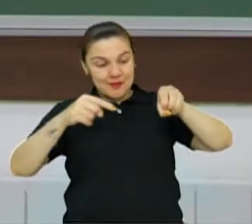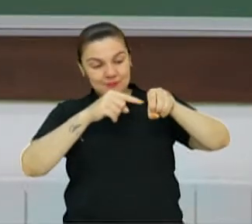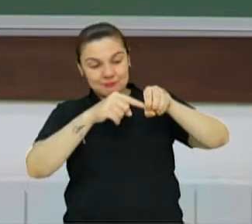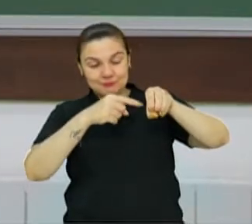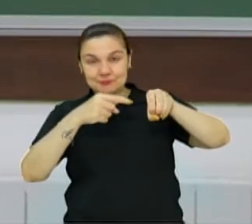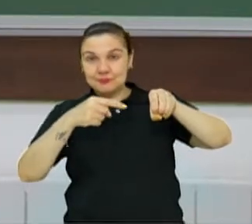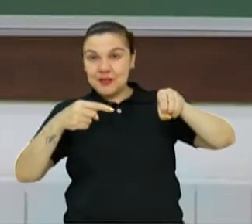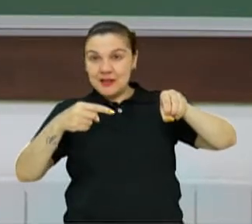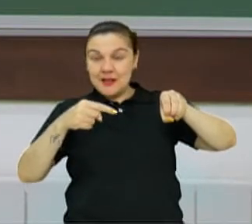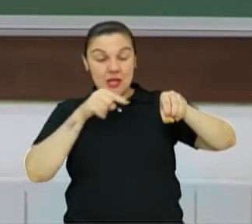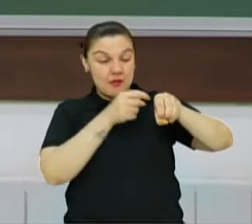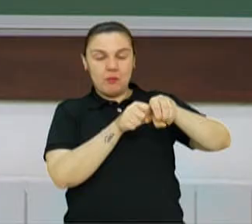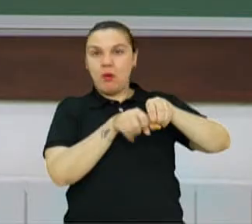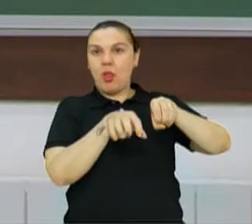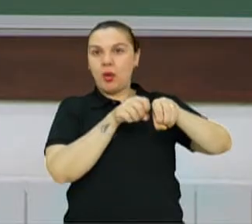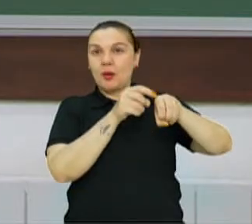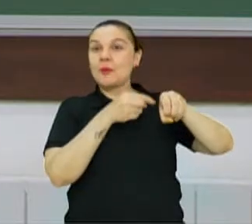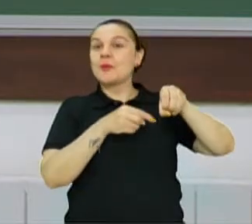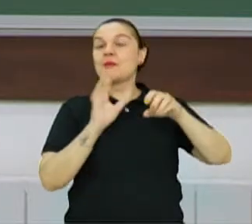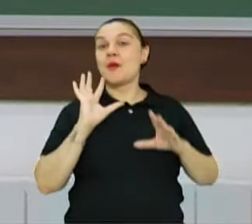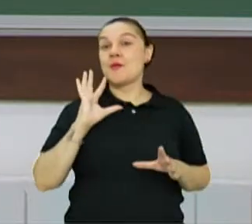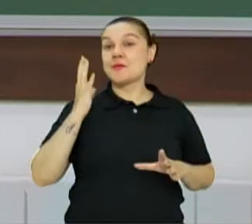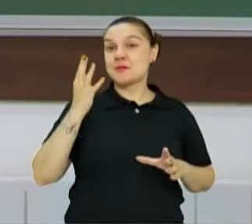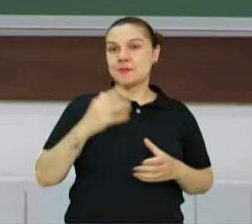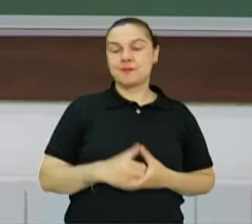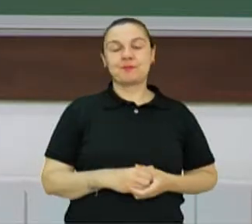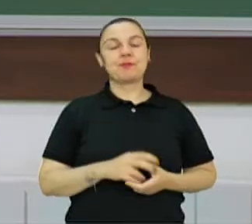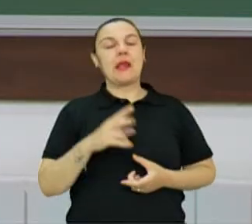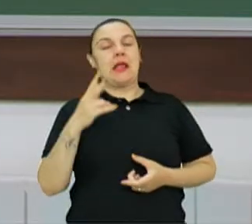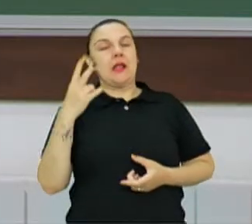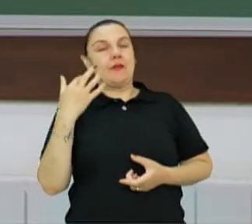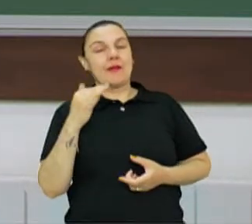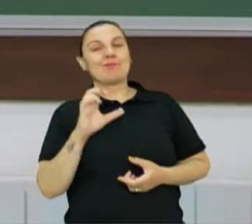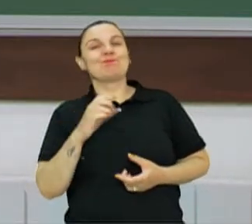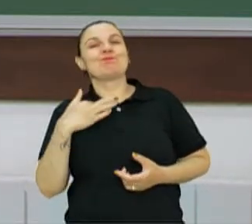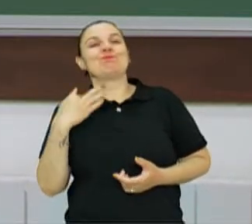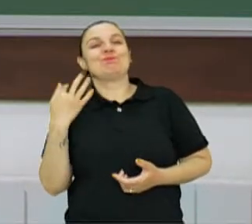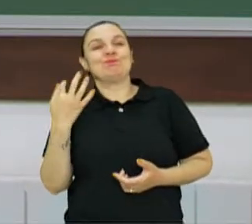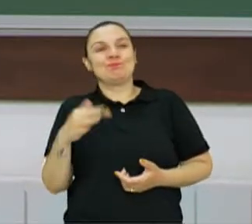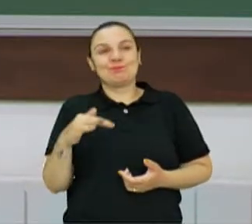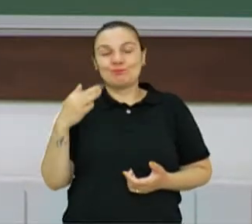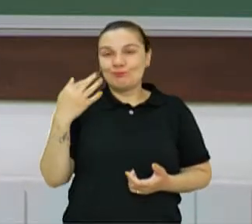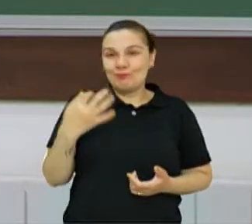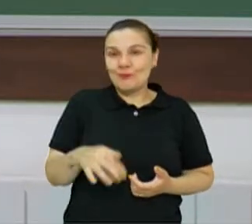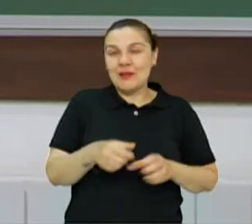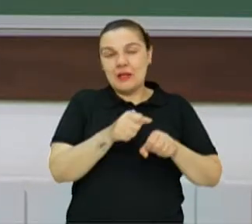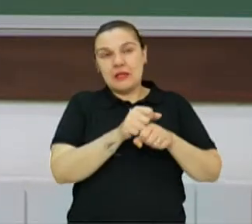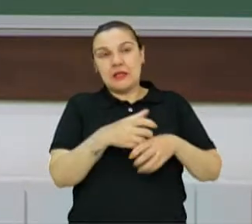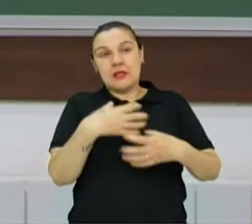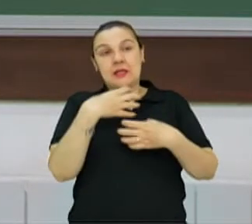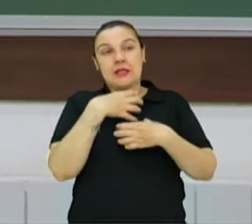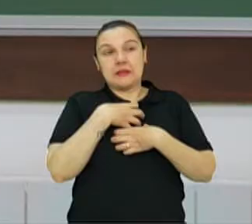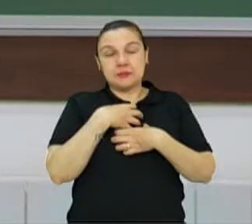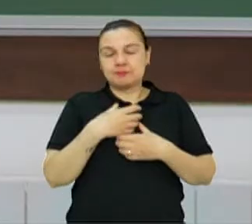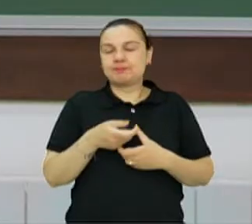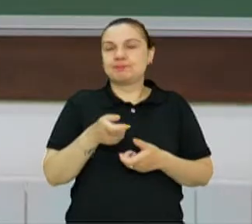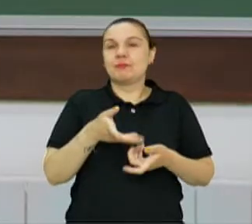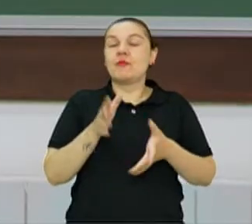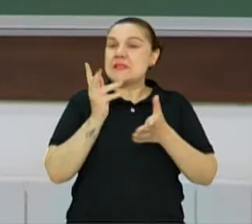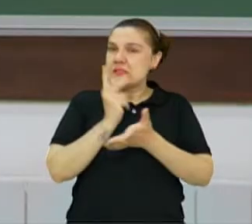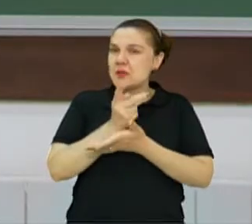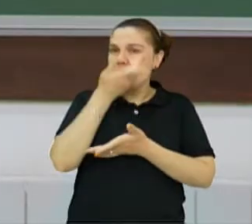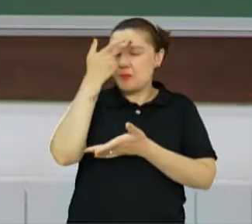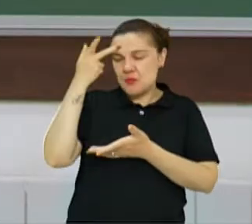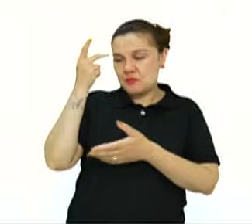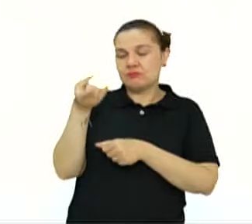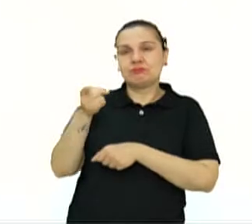ali e se proliferando ali naquela região? Ela vai causar uma inflamação que vai provocar uma sensação de ardência cada vez que a